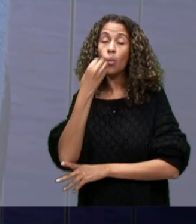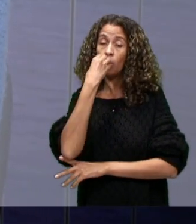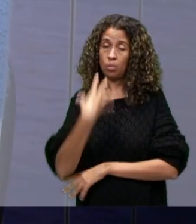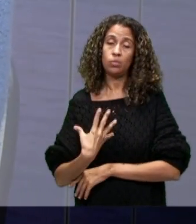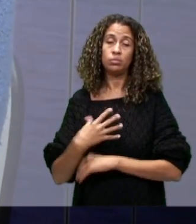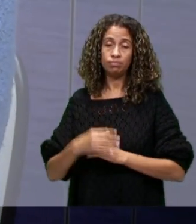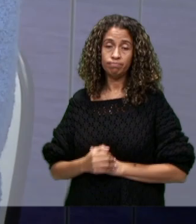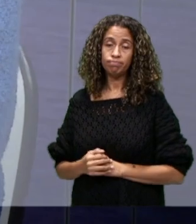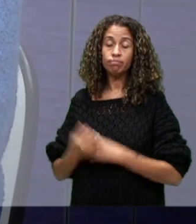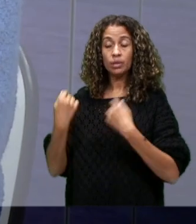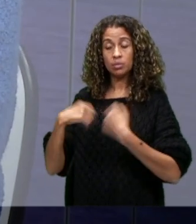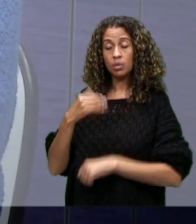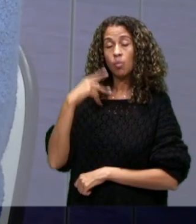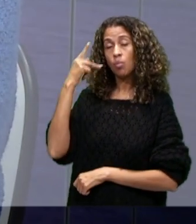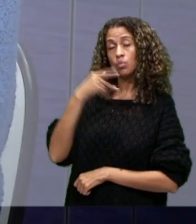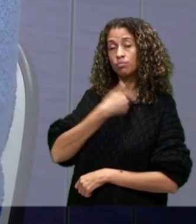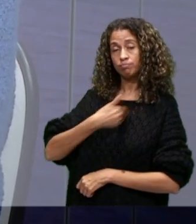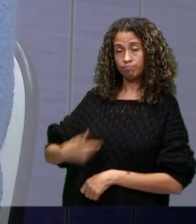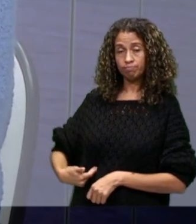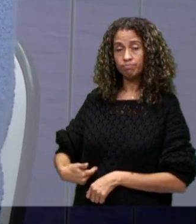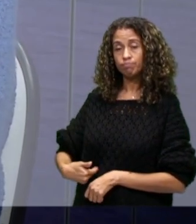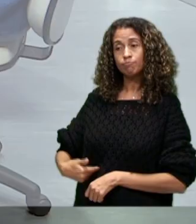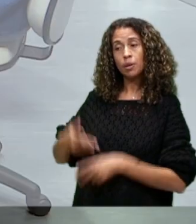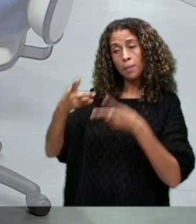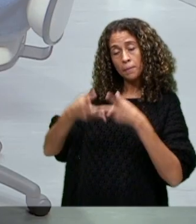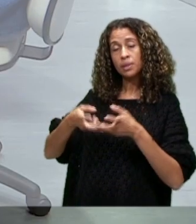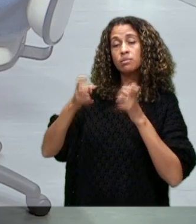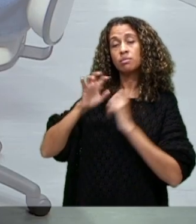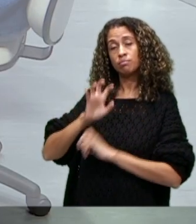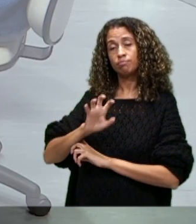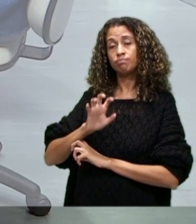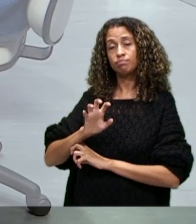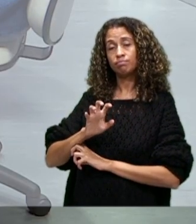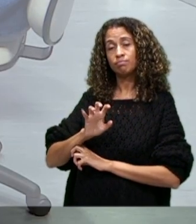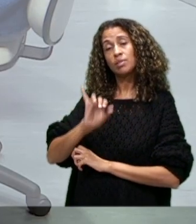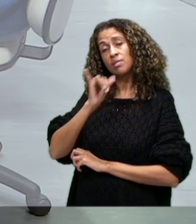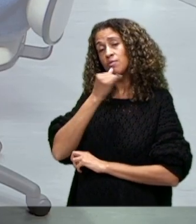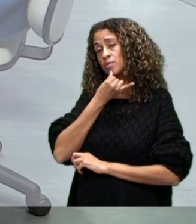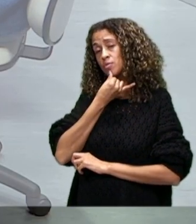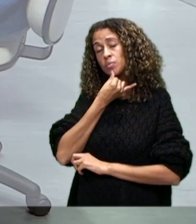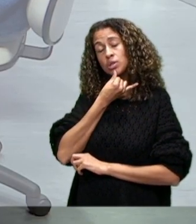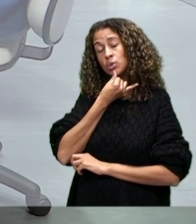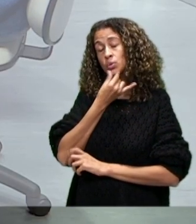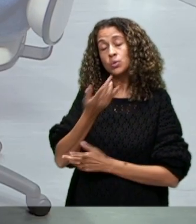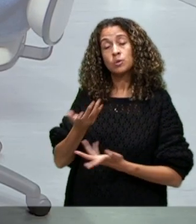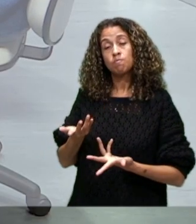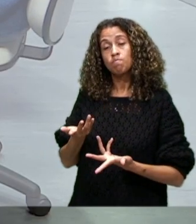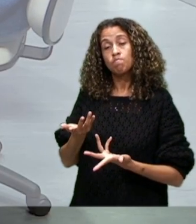precisa de políticas públicas que enxerguem isso. E, infelizmente, a gente está vendo